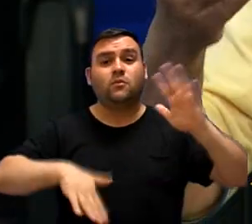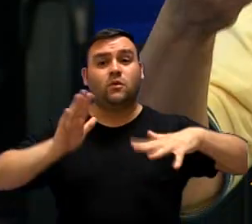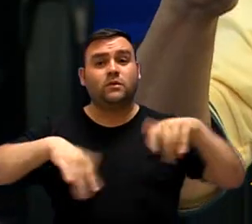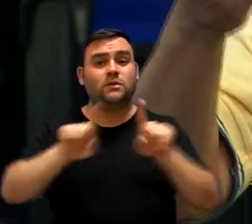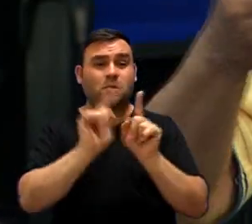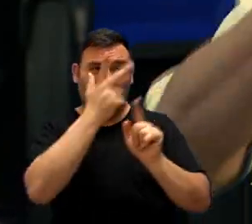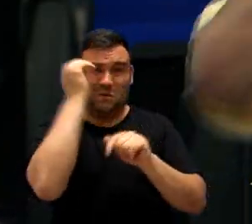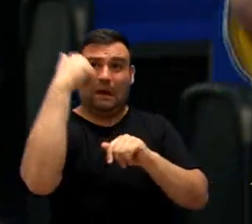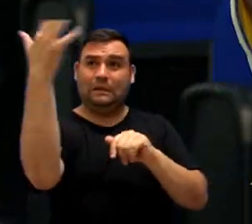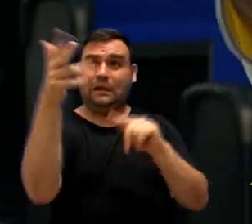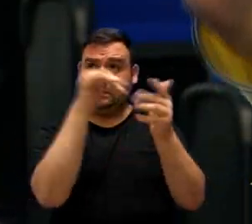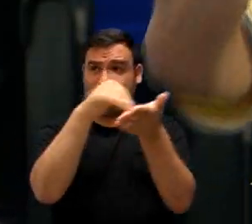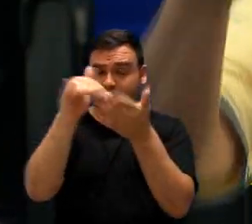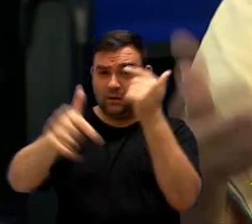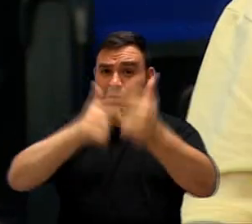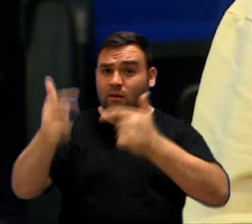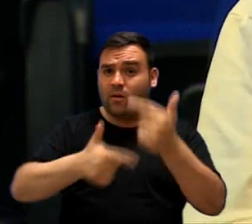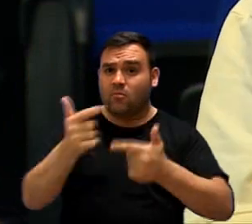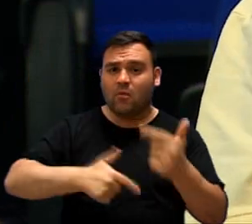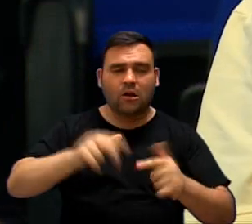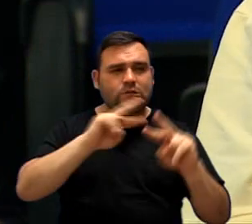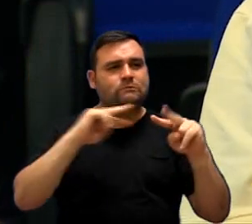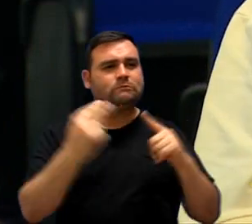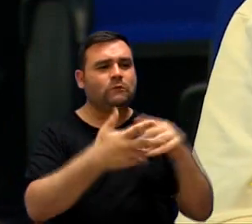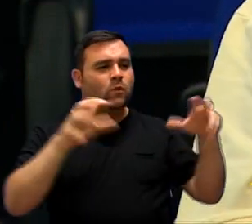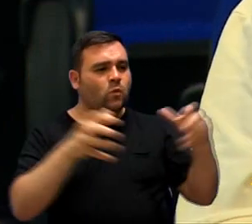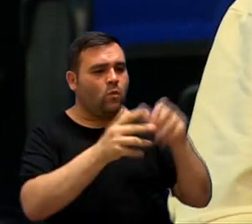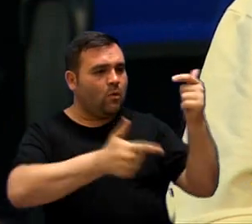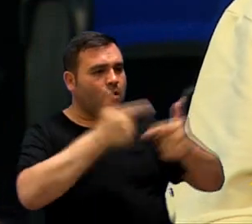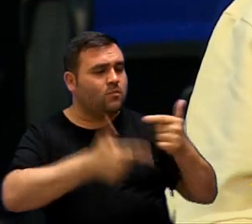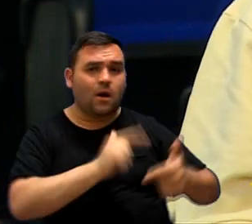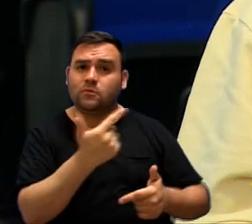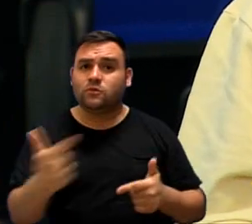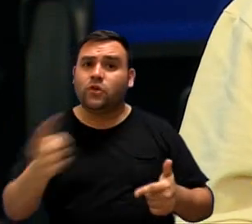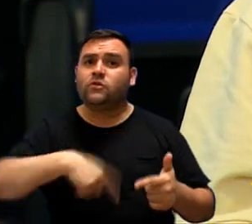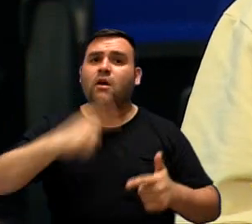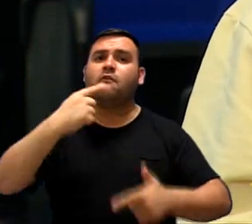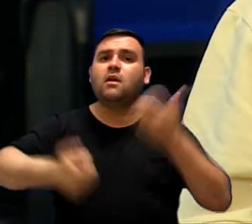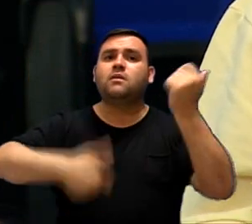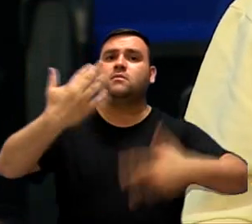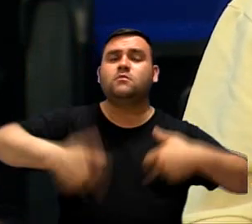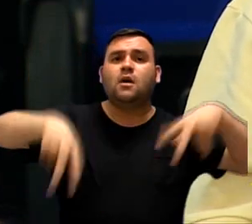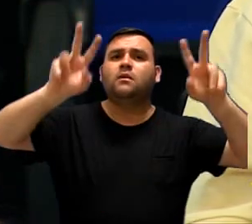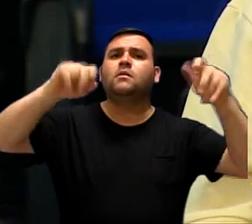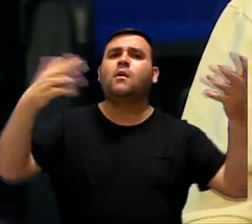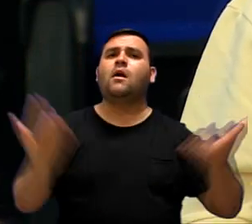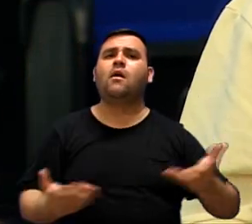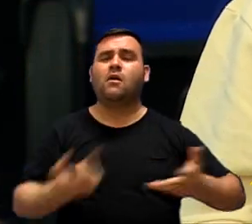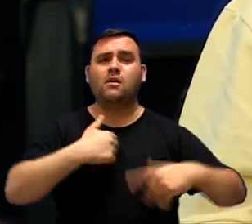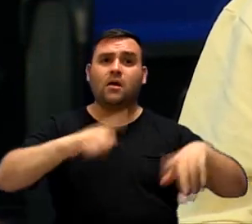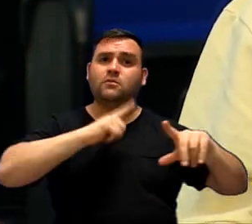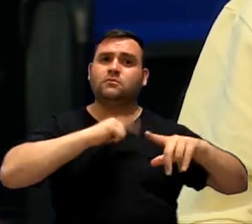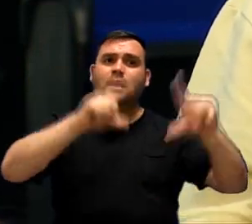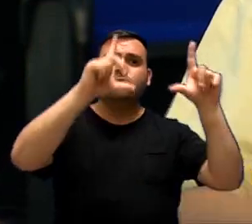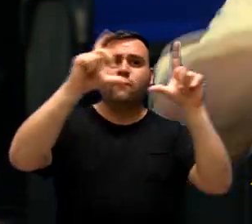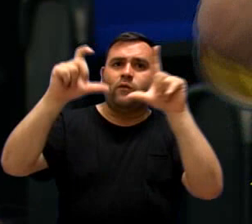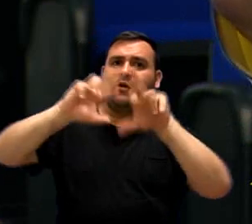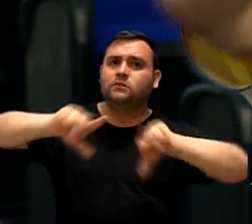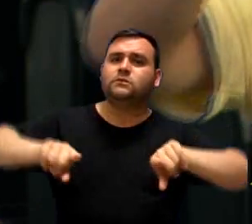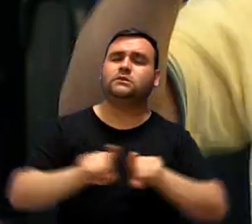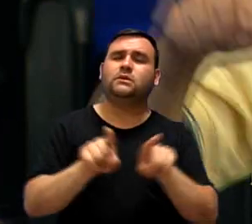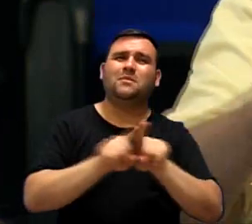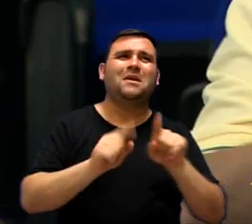os que estão lá como secretários tenham essa visão de conjunto. Nós estamos falando de um assunto aí que eu tenho fotografado